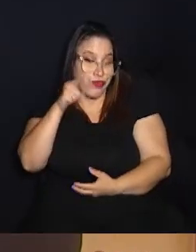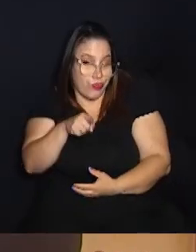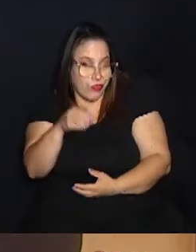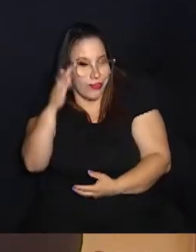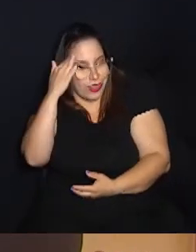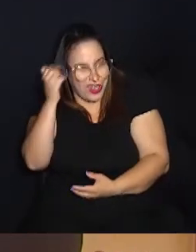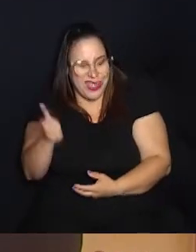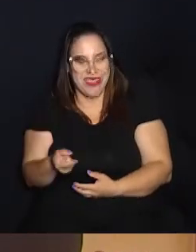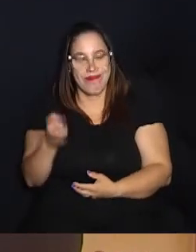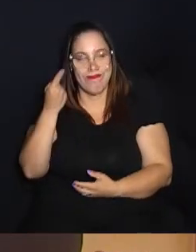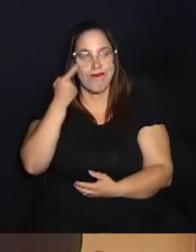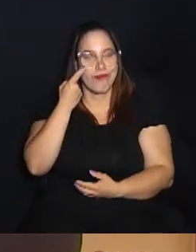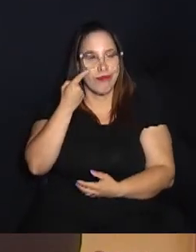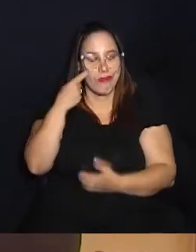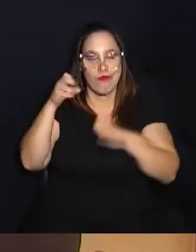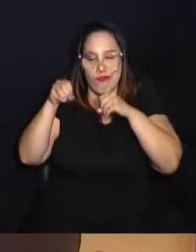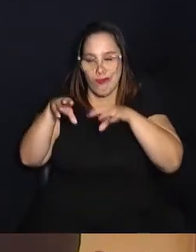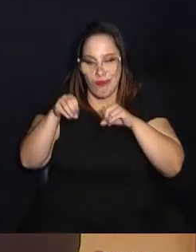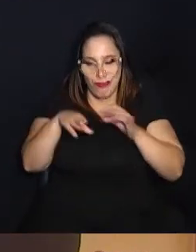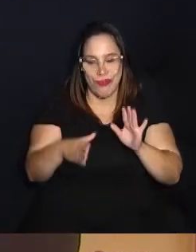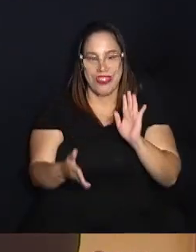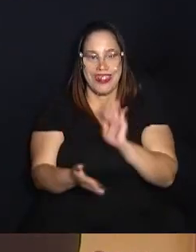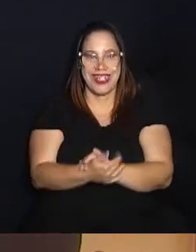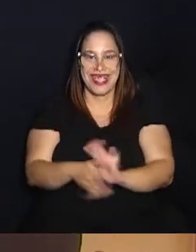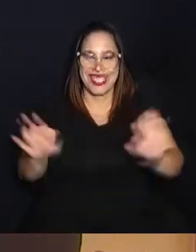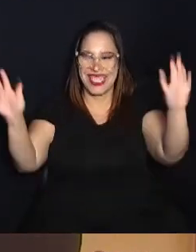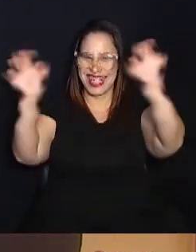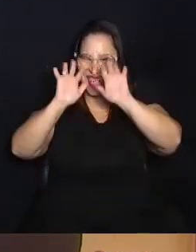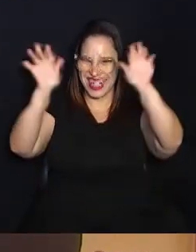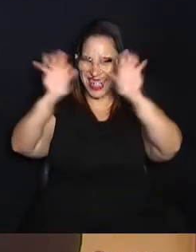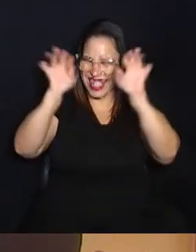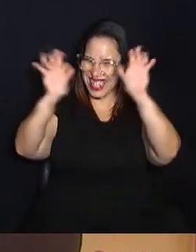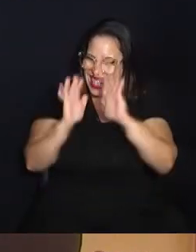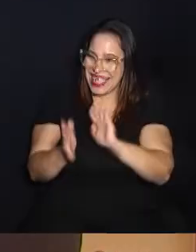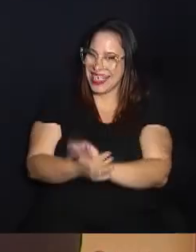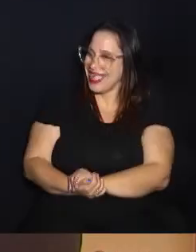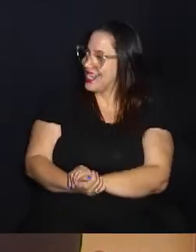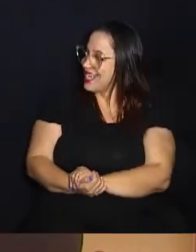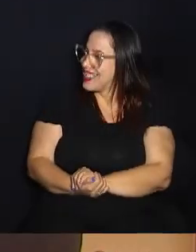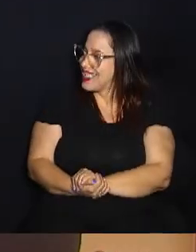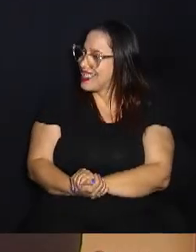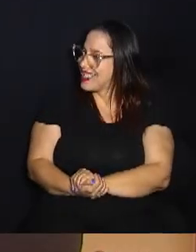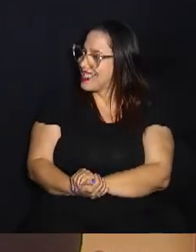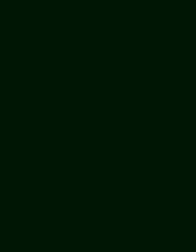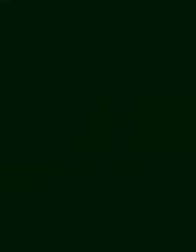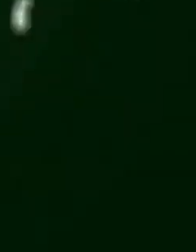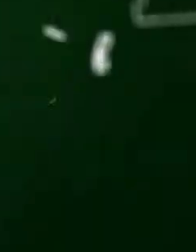André Aranha e você, claro, já sabe, né? Tô sempre, de olho na educação. Tchau!